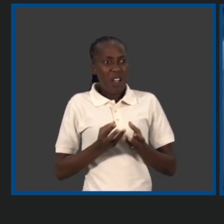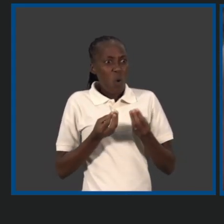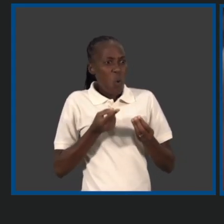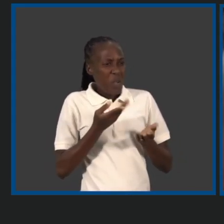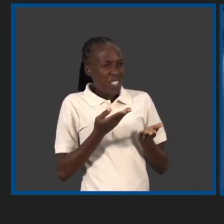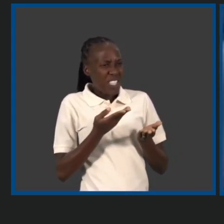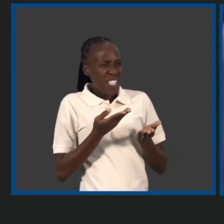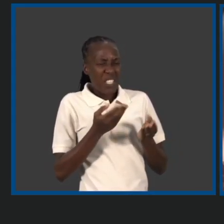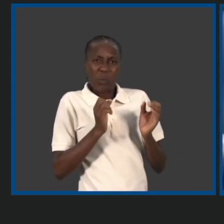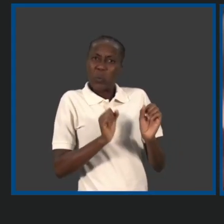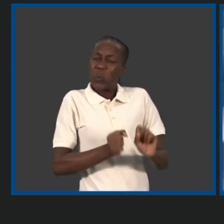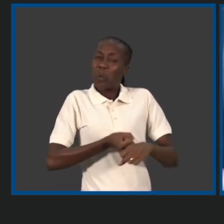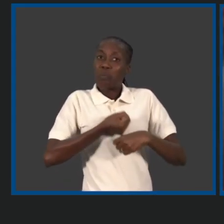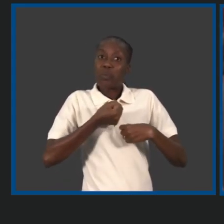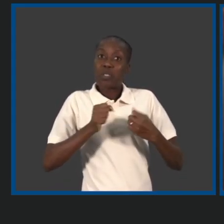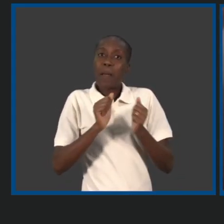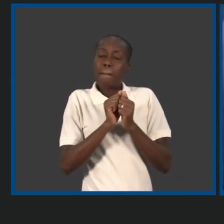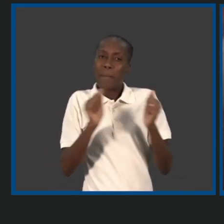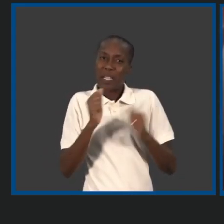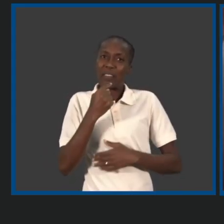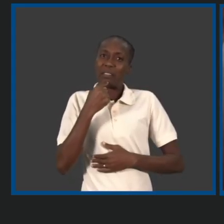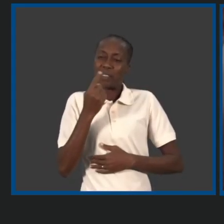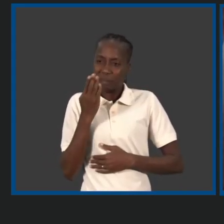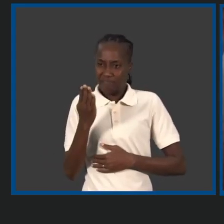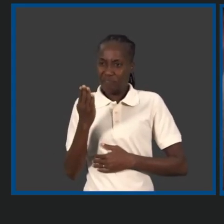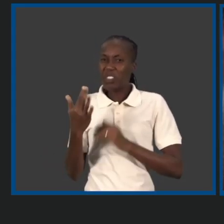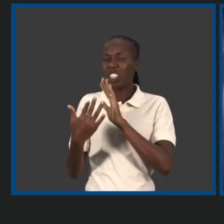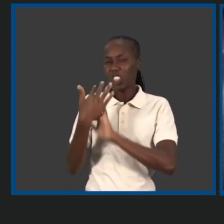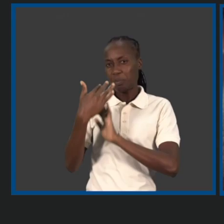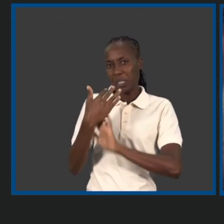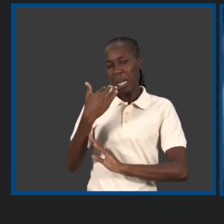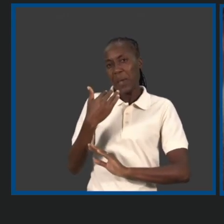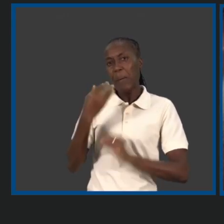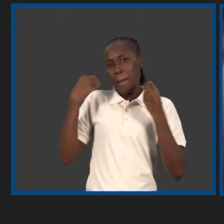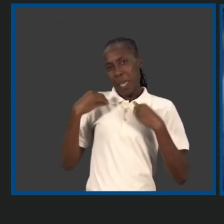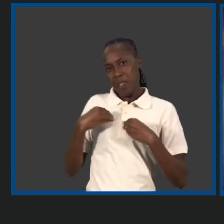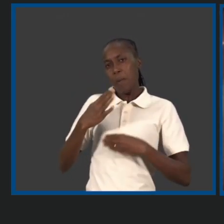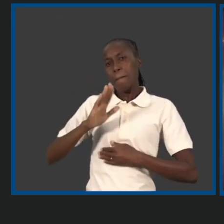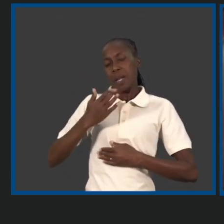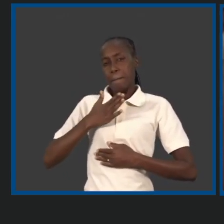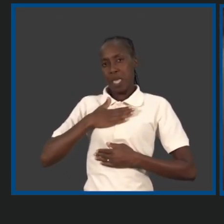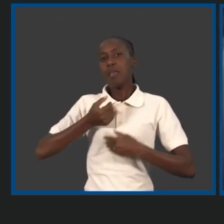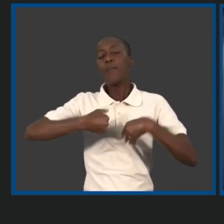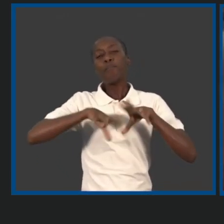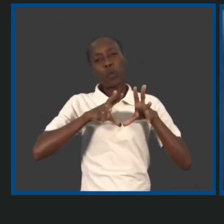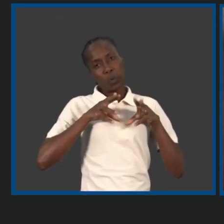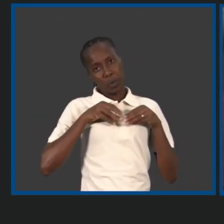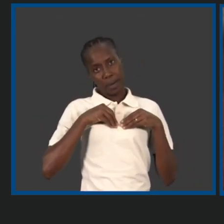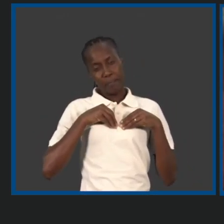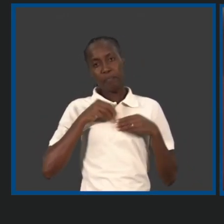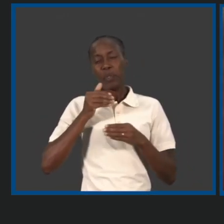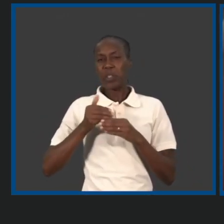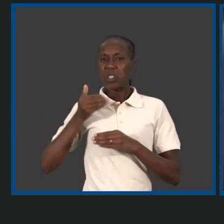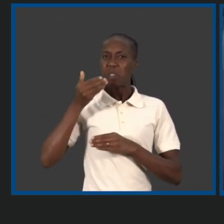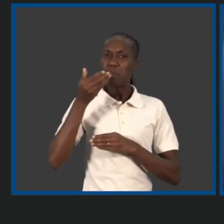terminaram assim, não é possível. Mas, como disseram, eu vou acreditar. Então, fomos